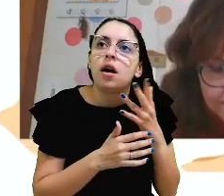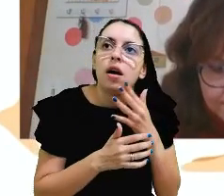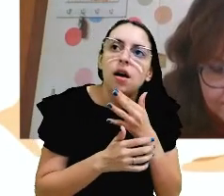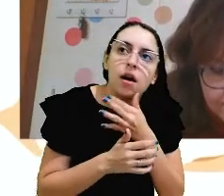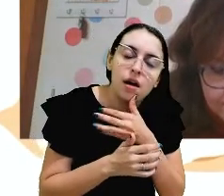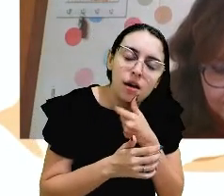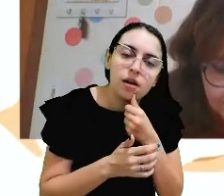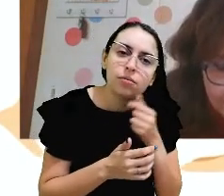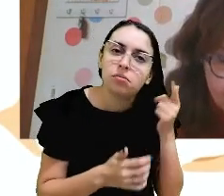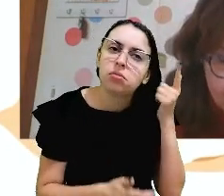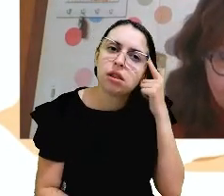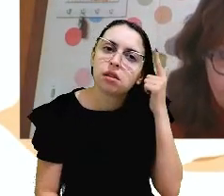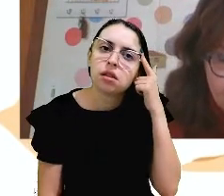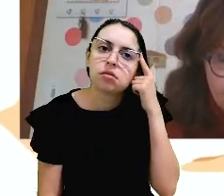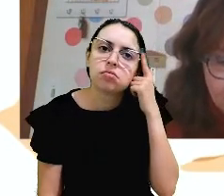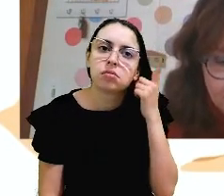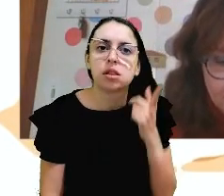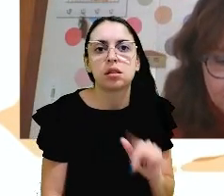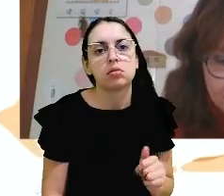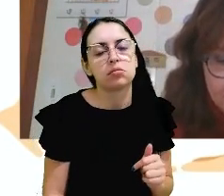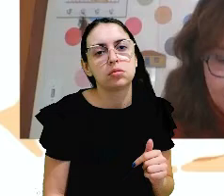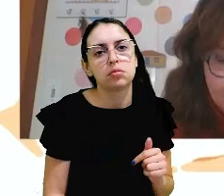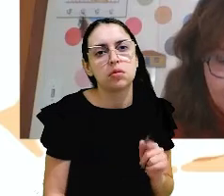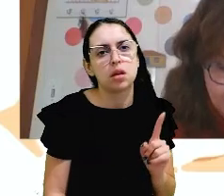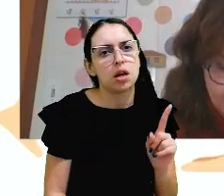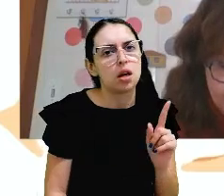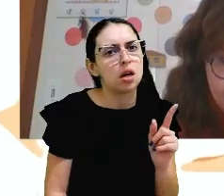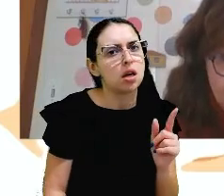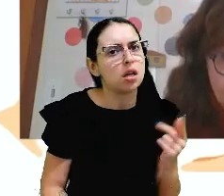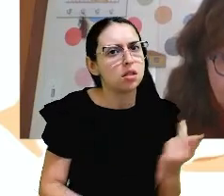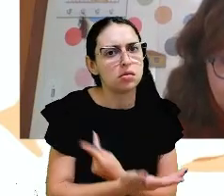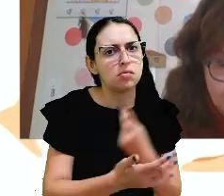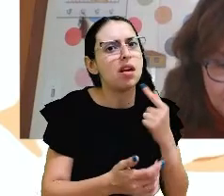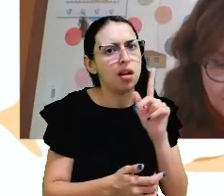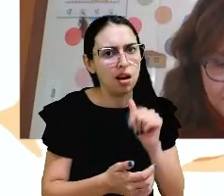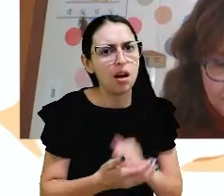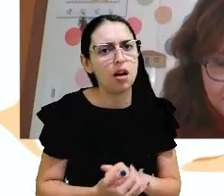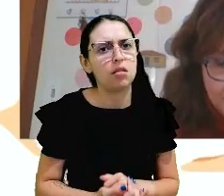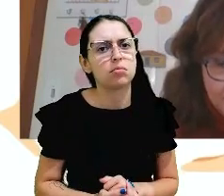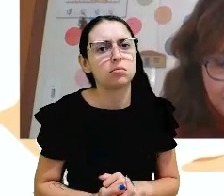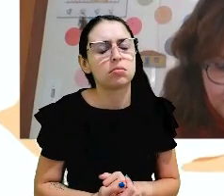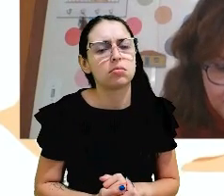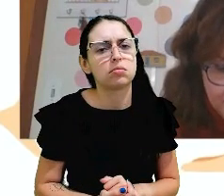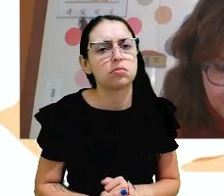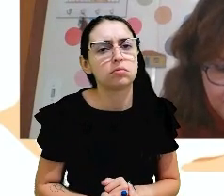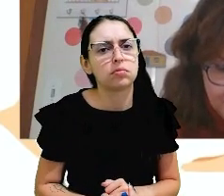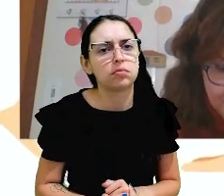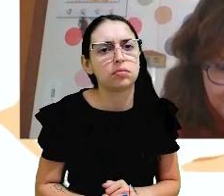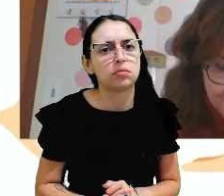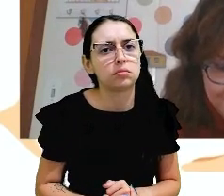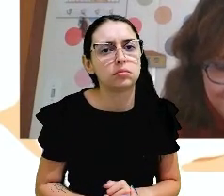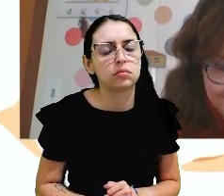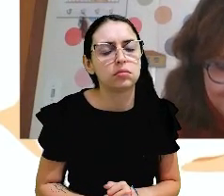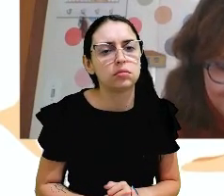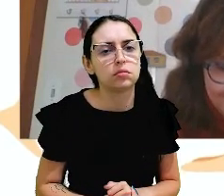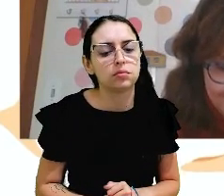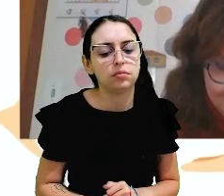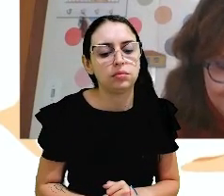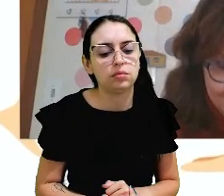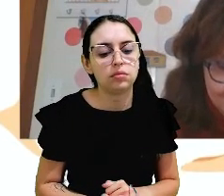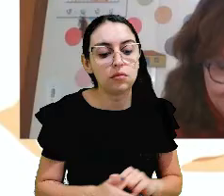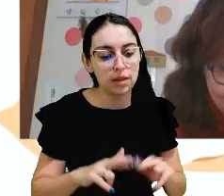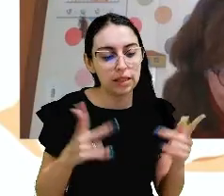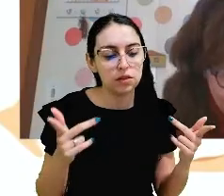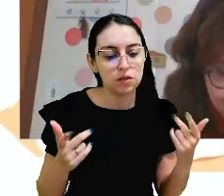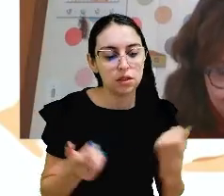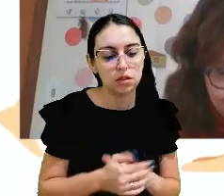que determinadas condutas não são normais e que são feitas justamente por conta de um gênero diferente.